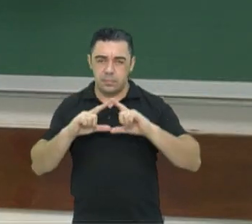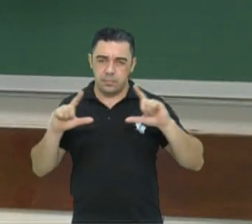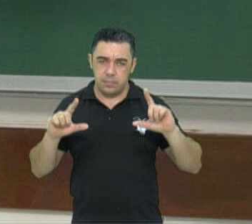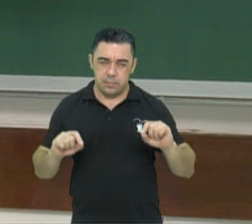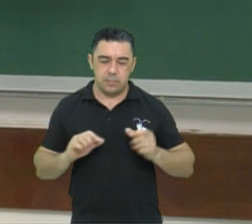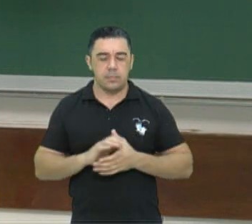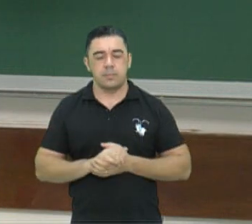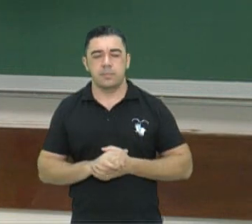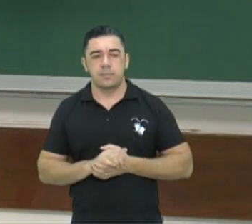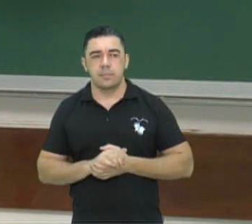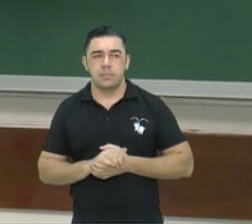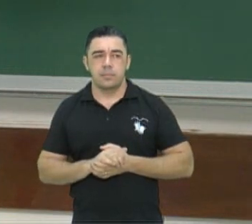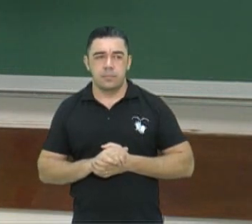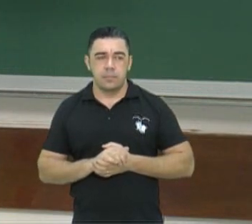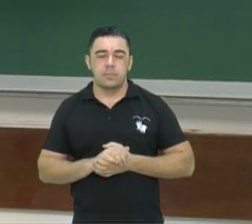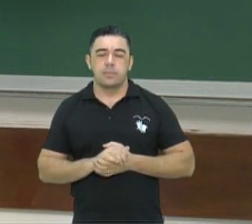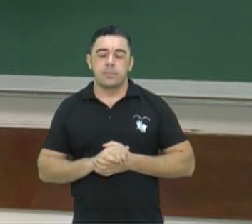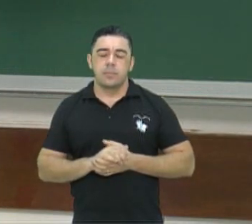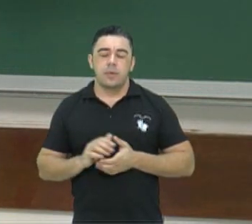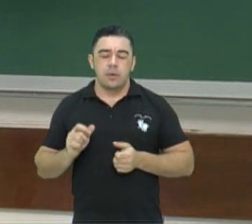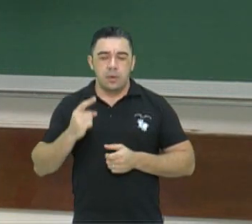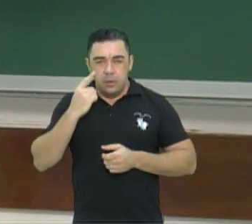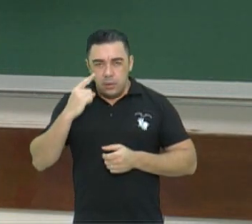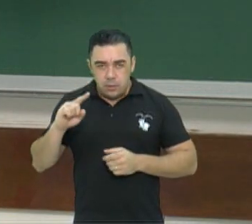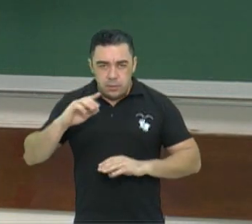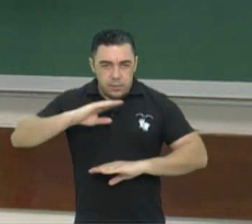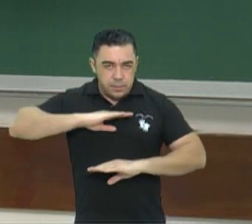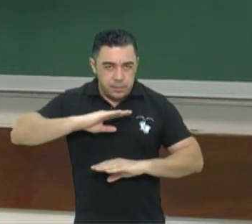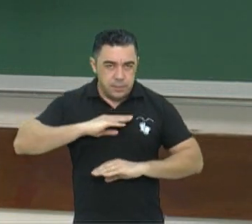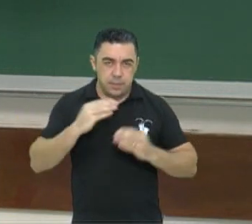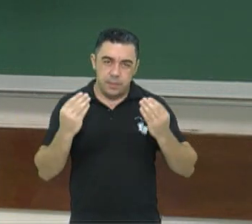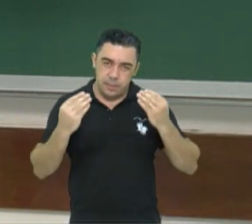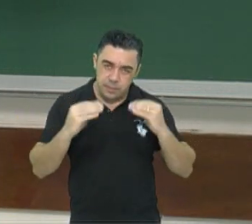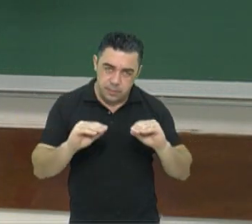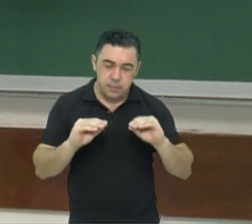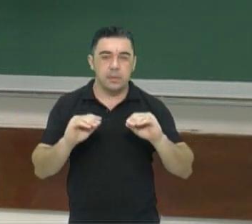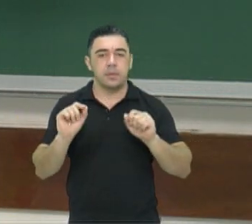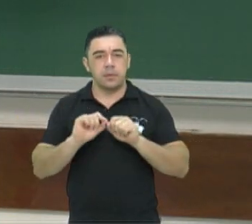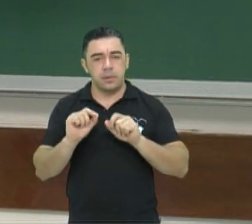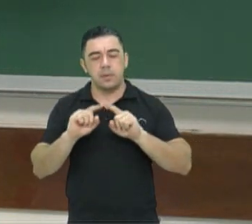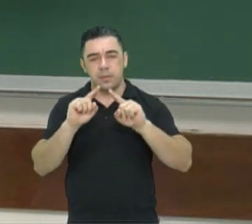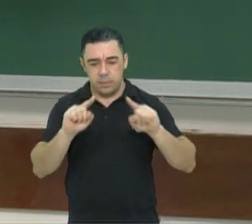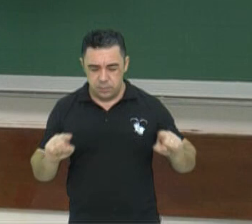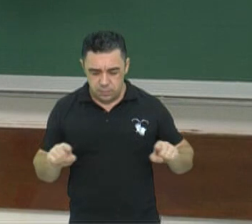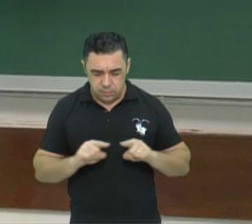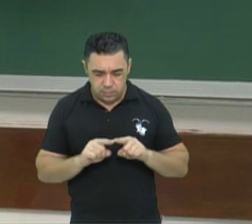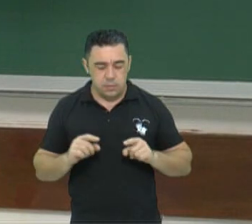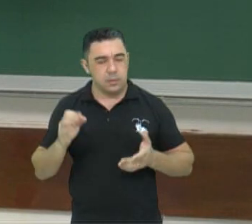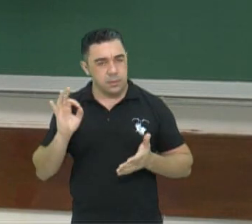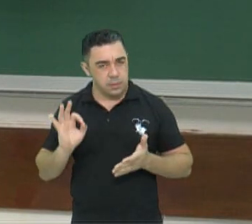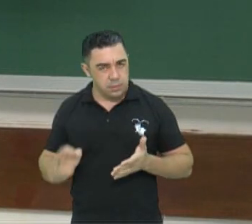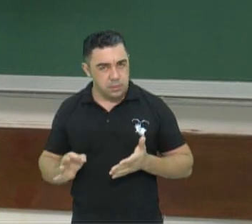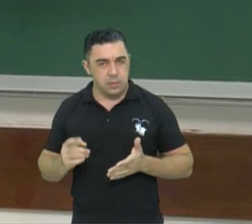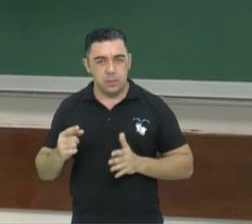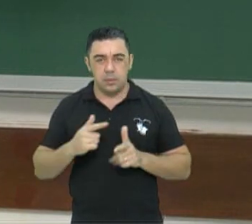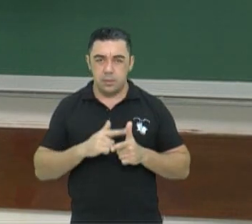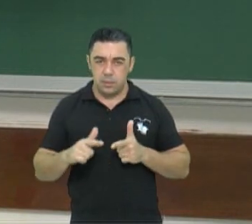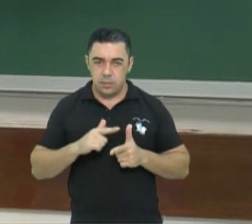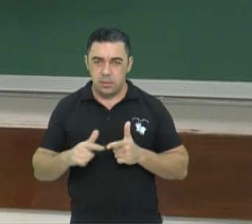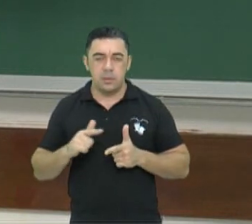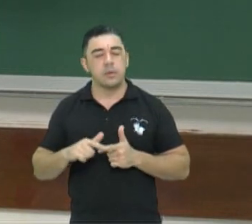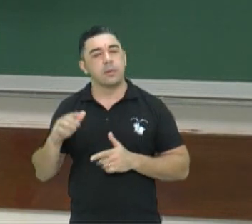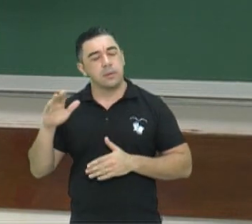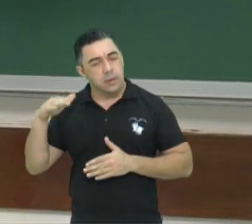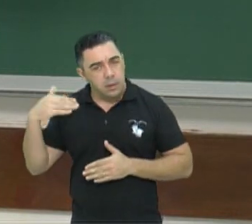Então, eu tenho que sempre pegar a situação, colocar dentro de uma figura, de acordo com a situação do problema,